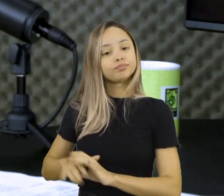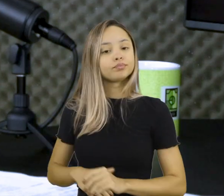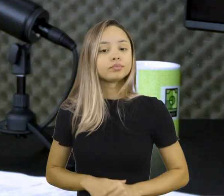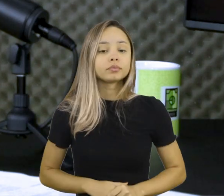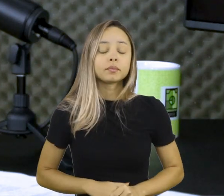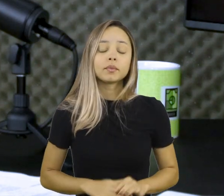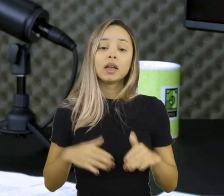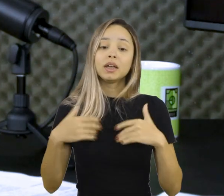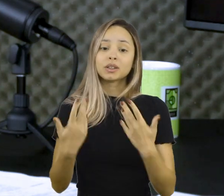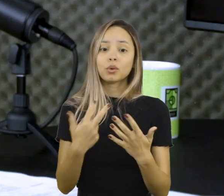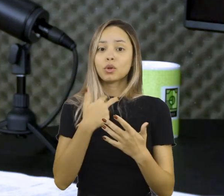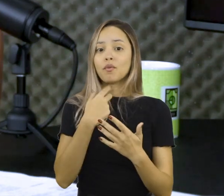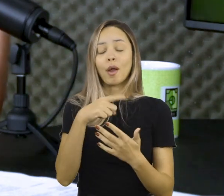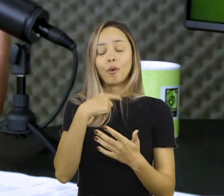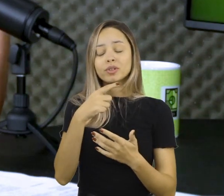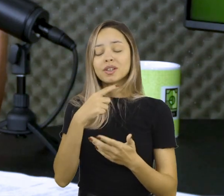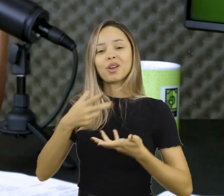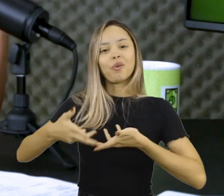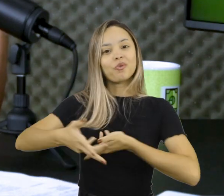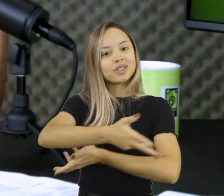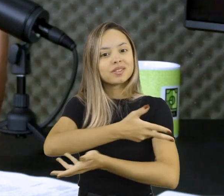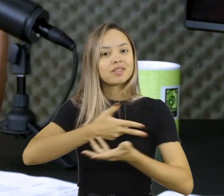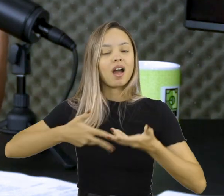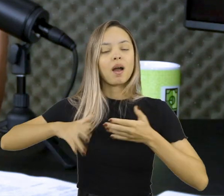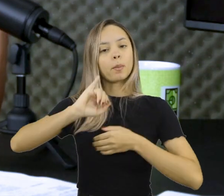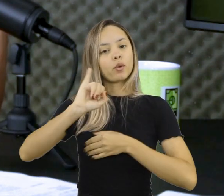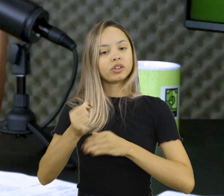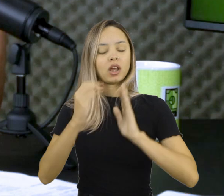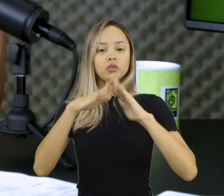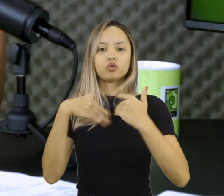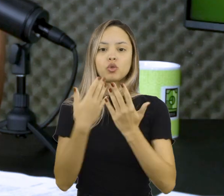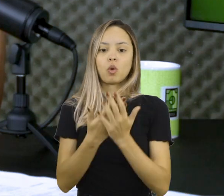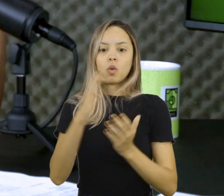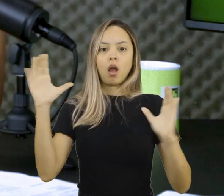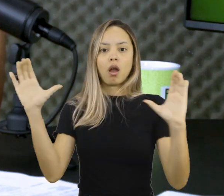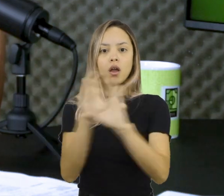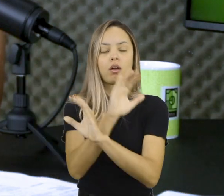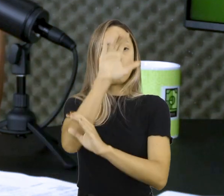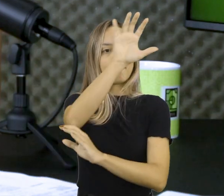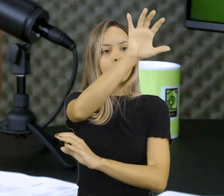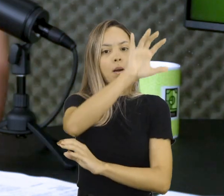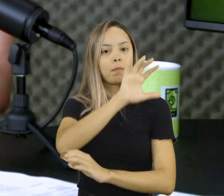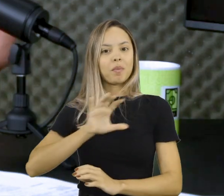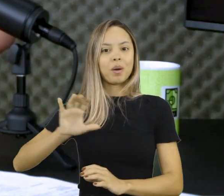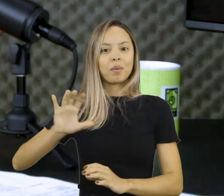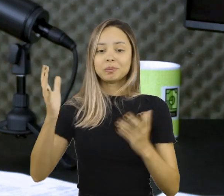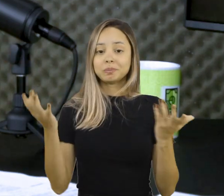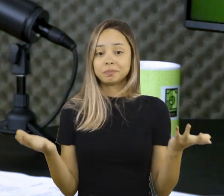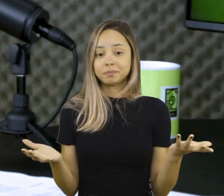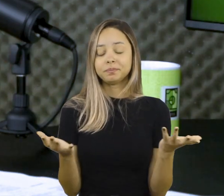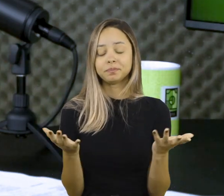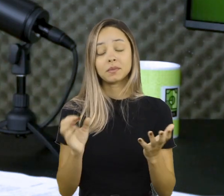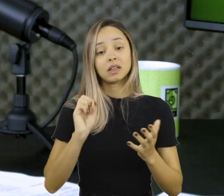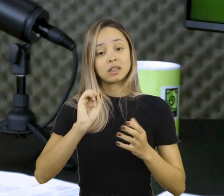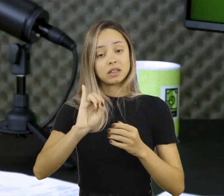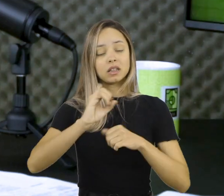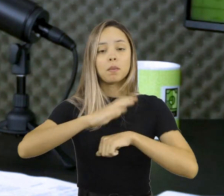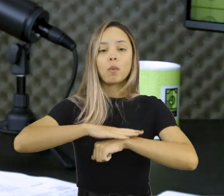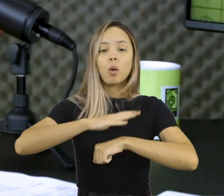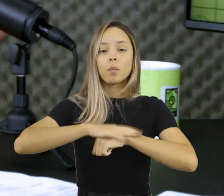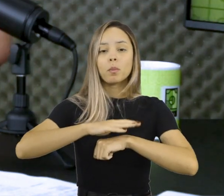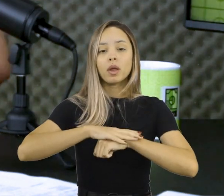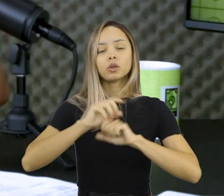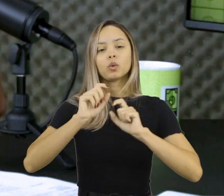conversando E aí se a se chegar o momento e onde a